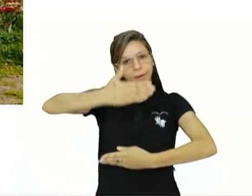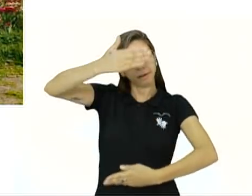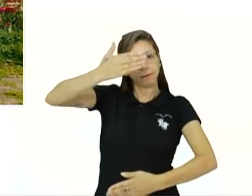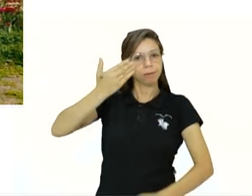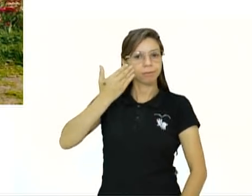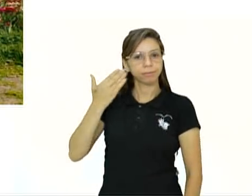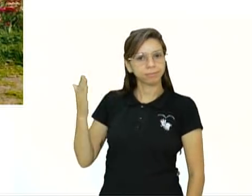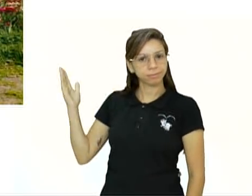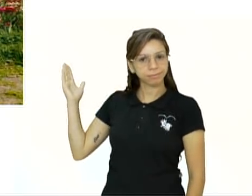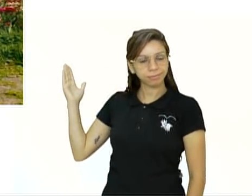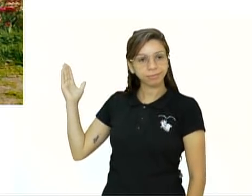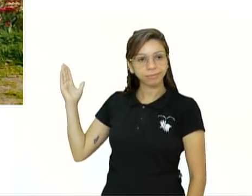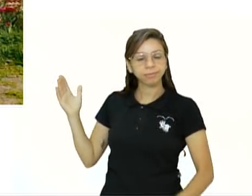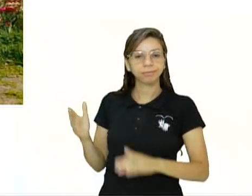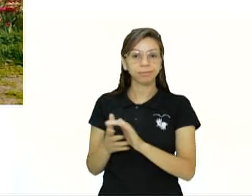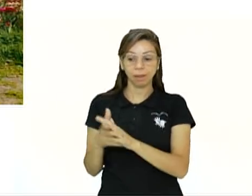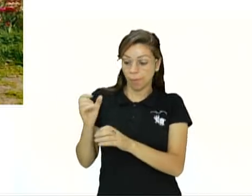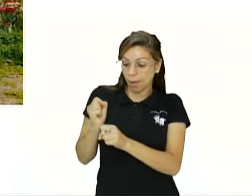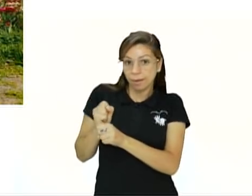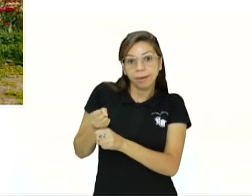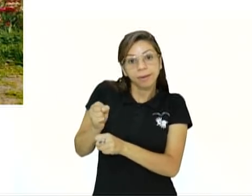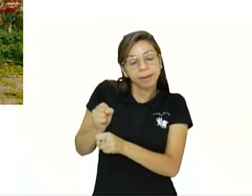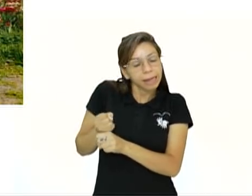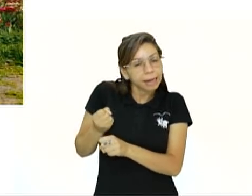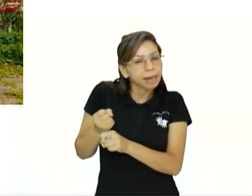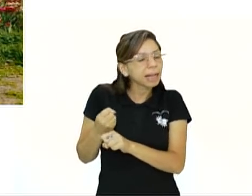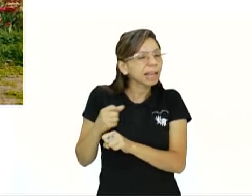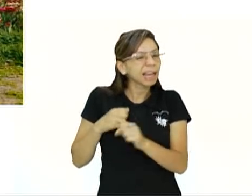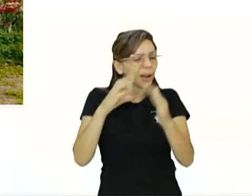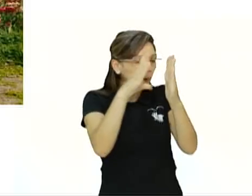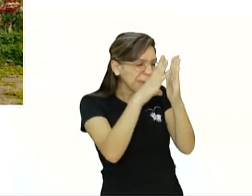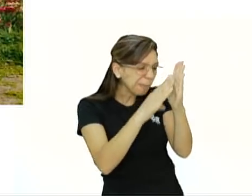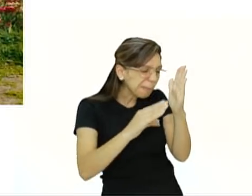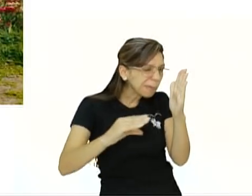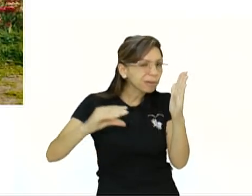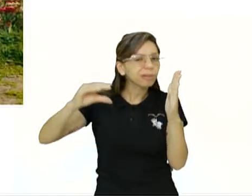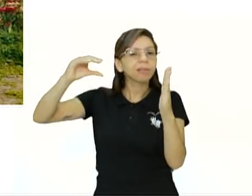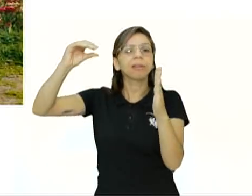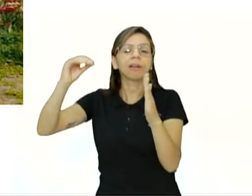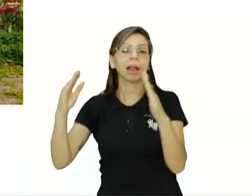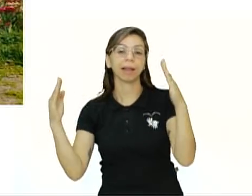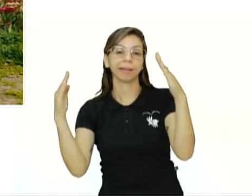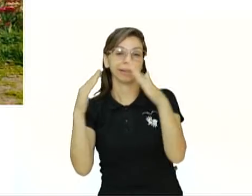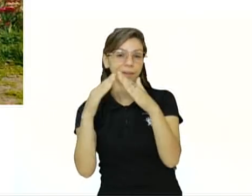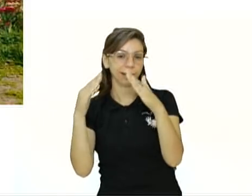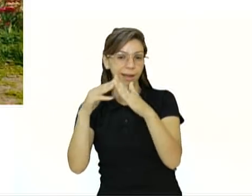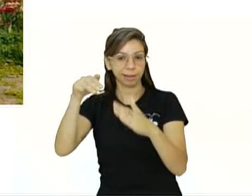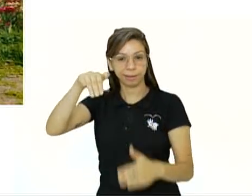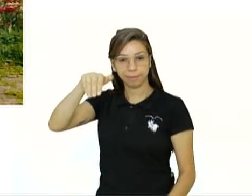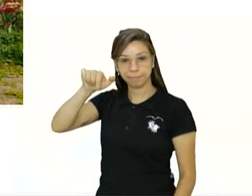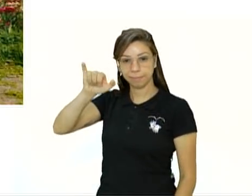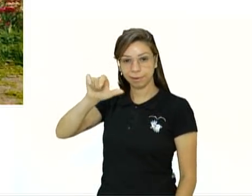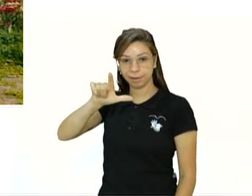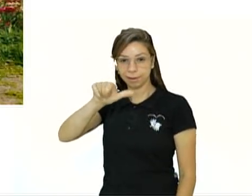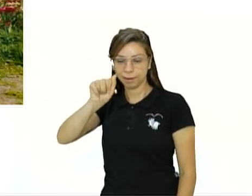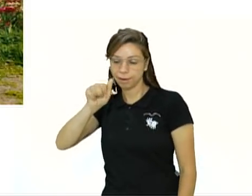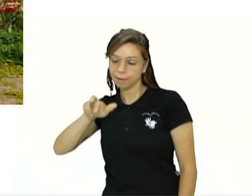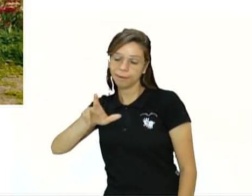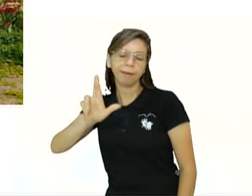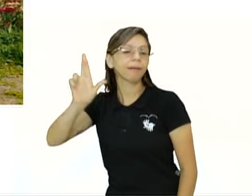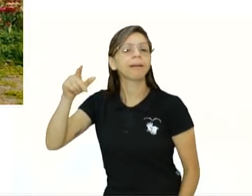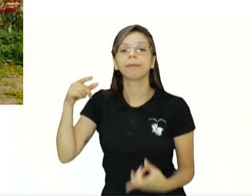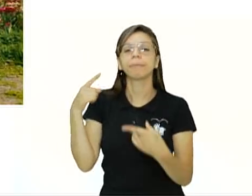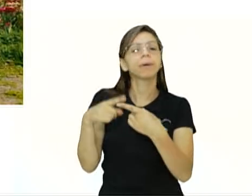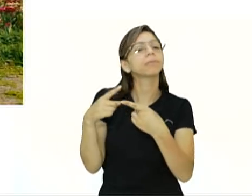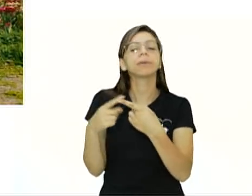atrás, tá? Essa construção é a réplica da fachada da Casa Milá. Mas o que aconteceu? Por que nós